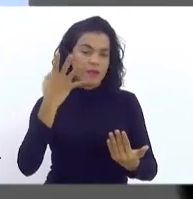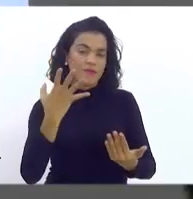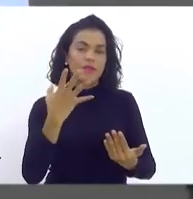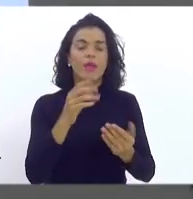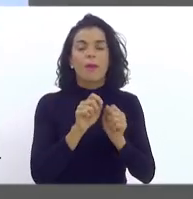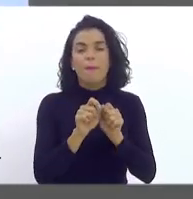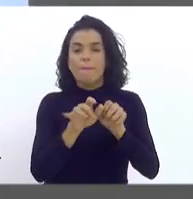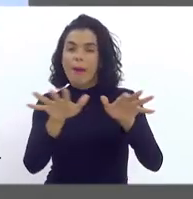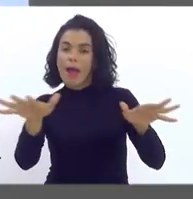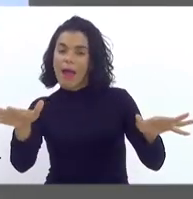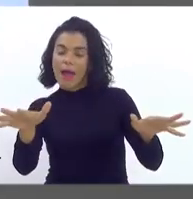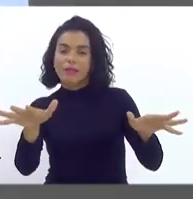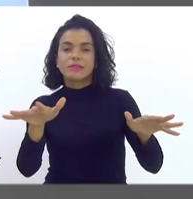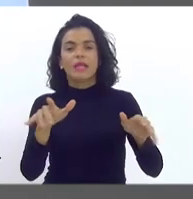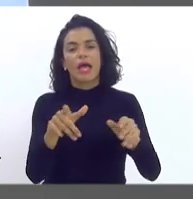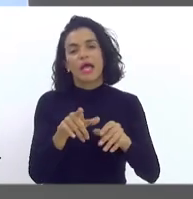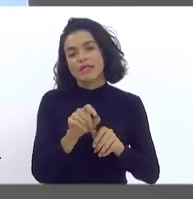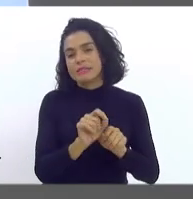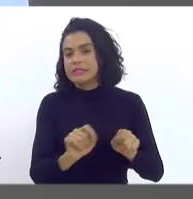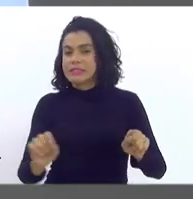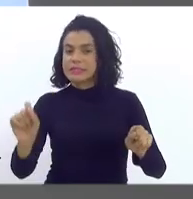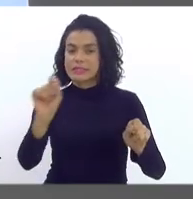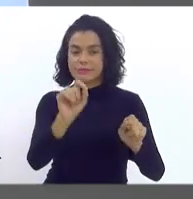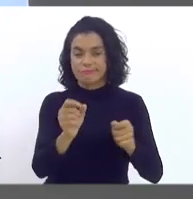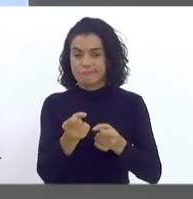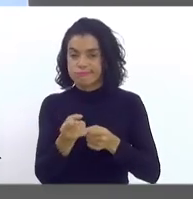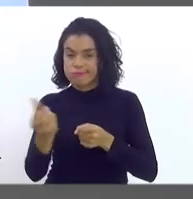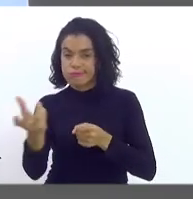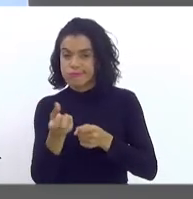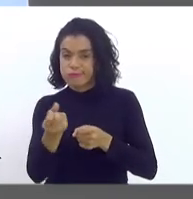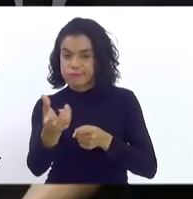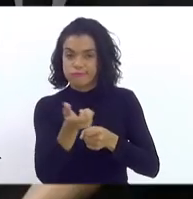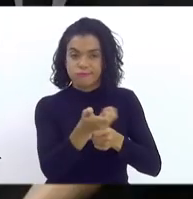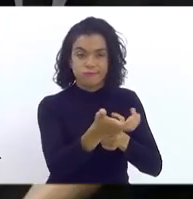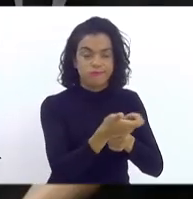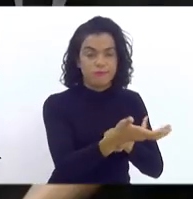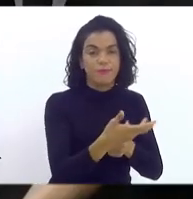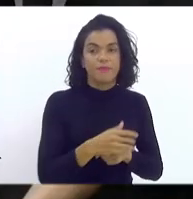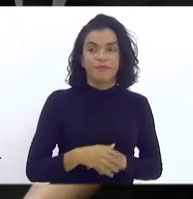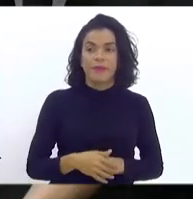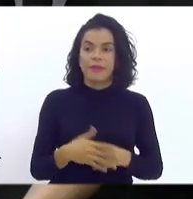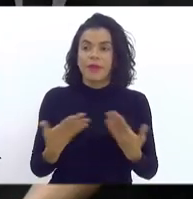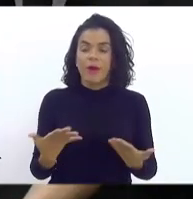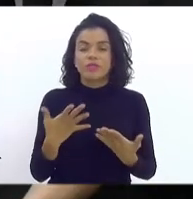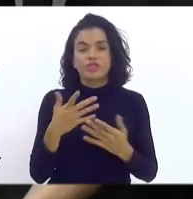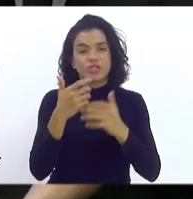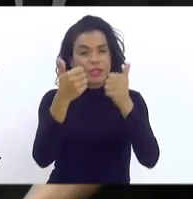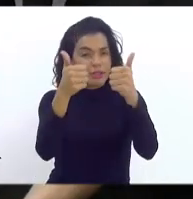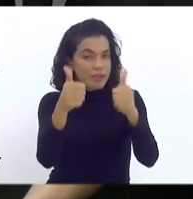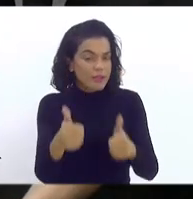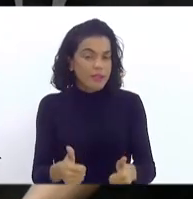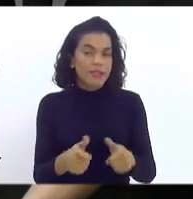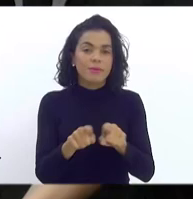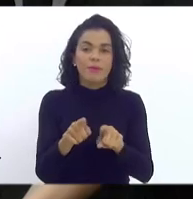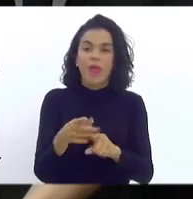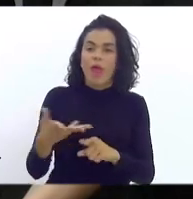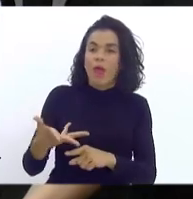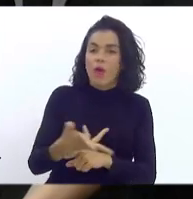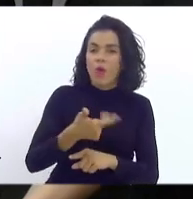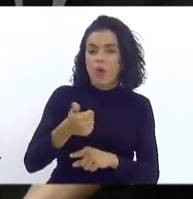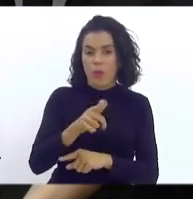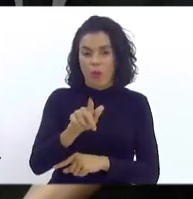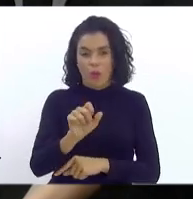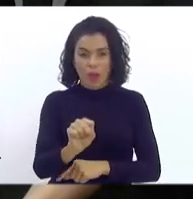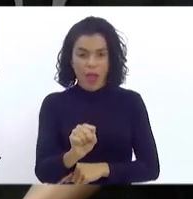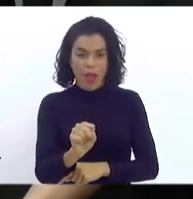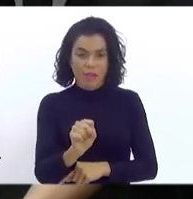expansão e crescimento da distribuidora. Nesses pontos também, a gente analisa a qualidade do gás que a gente recebe